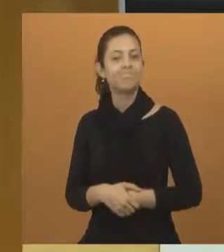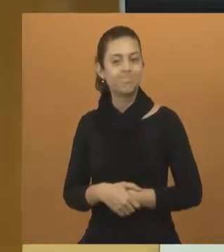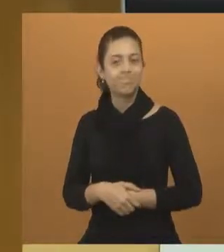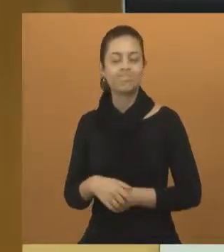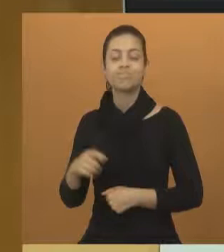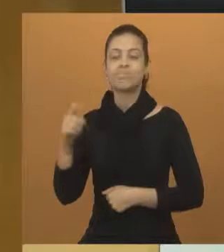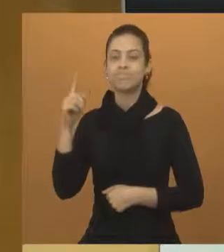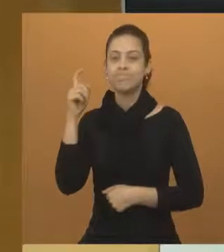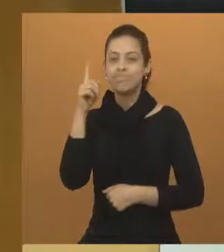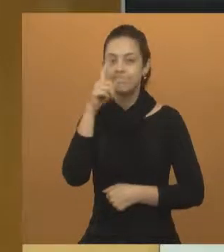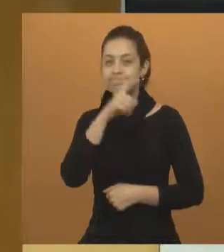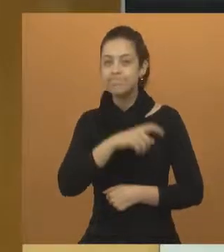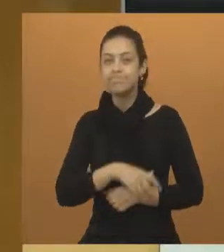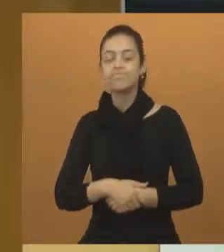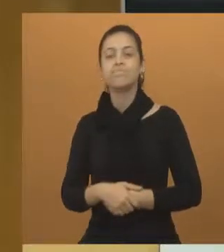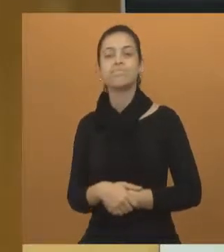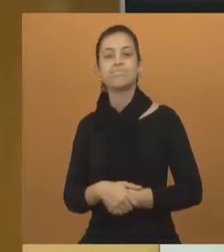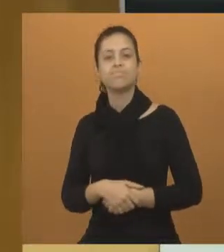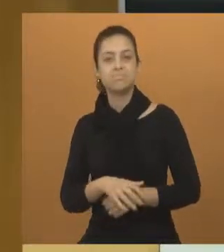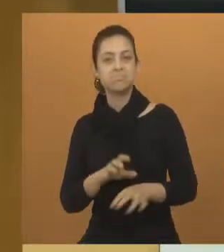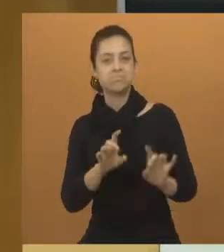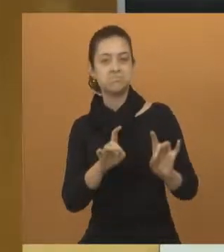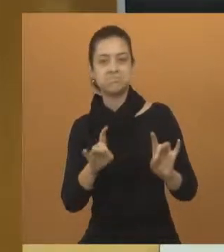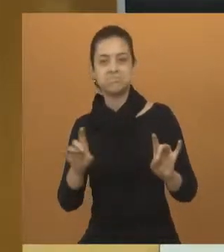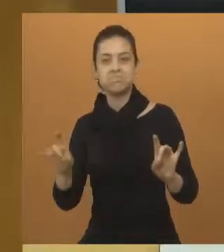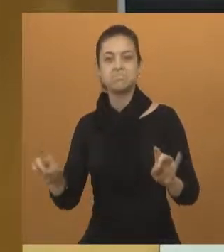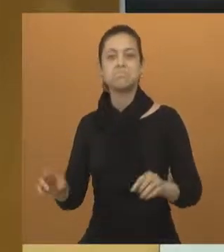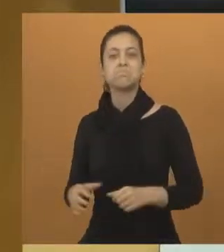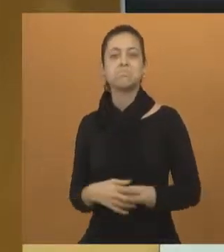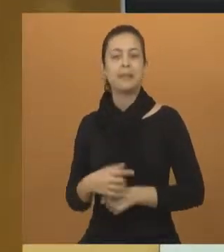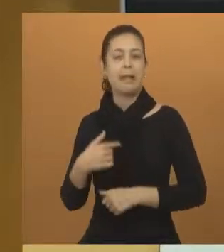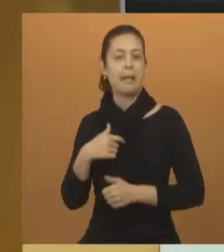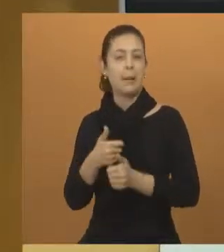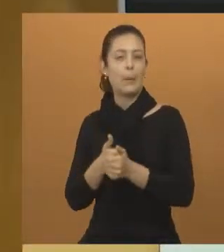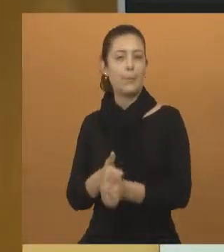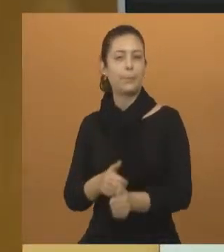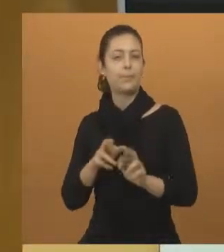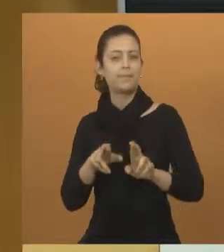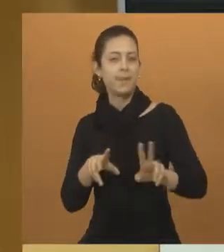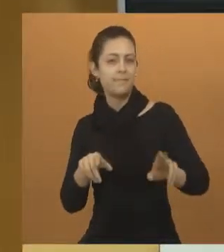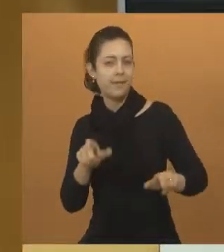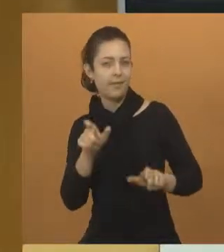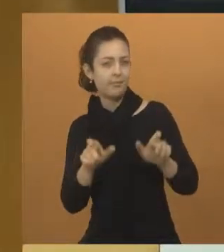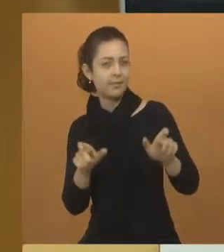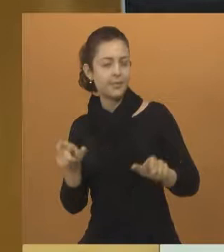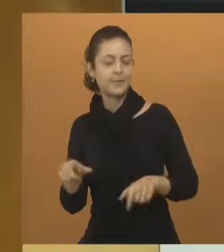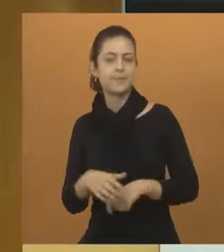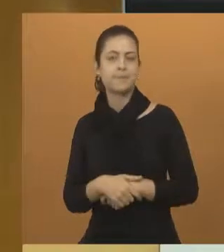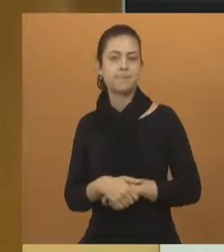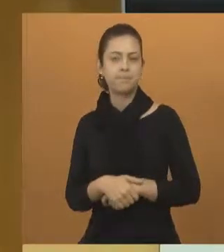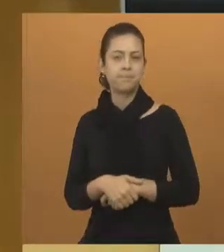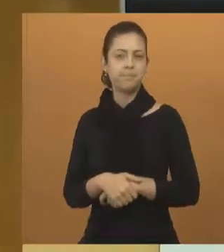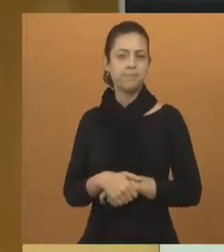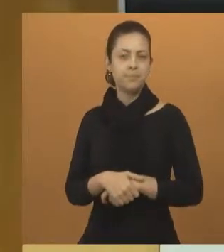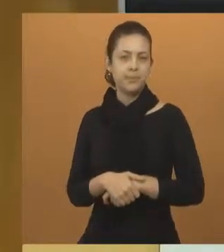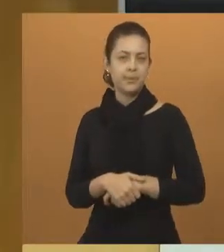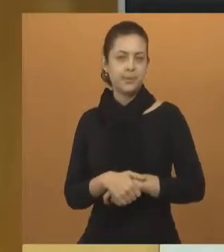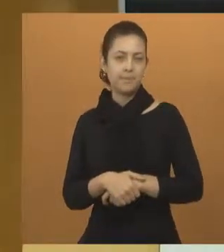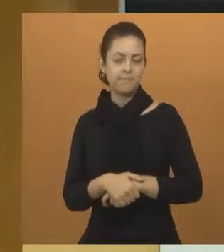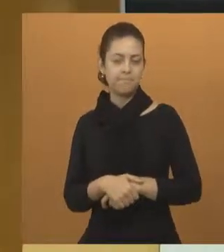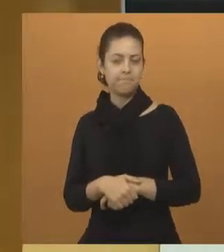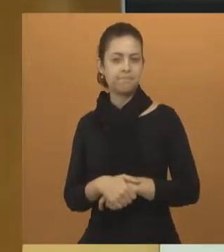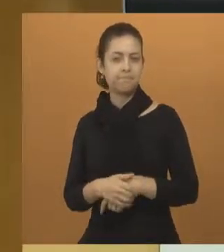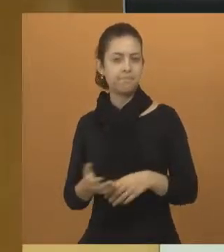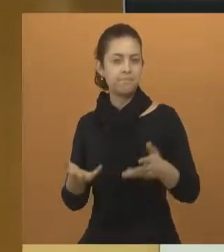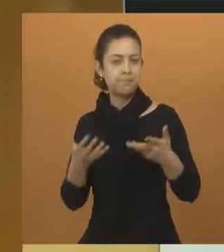é, as dificuldades que cada um passa, eu que acompanho vários deles. Tá? Então,